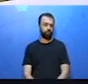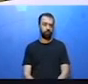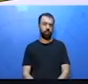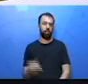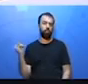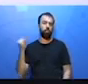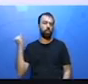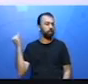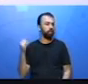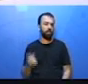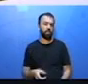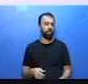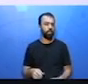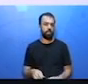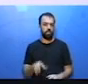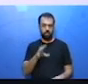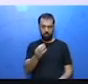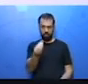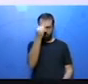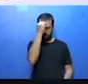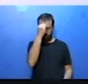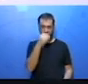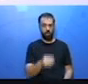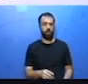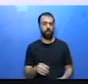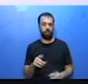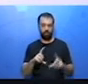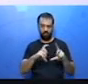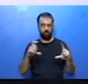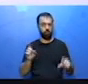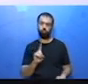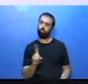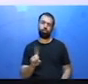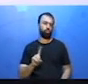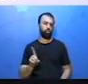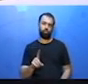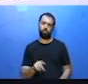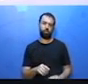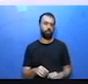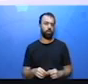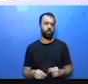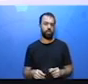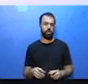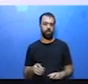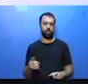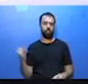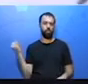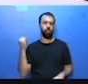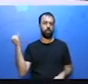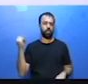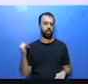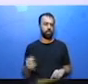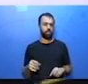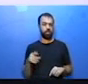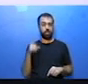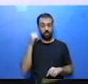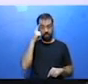fórmula. A intenção é saber aplicar, né, raciocinar.